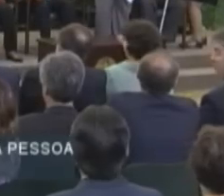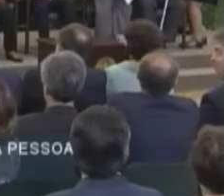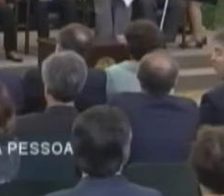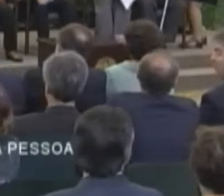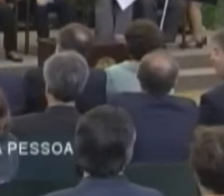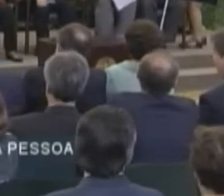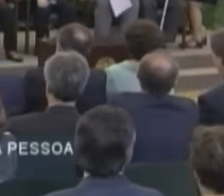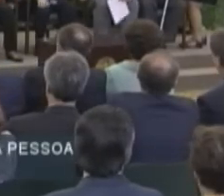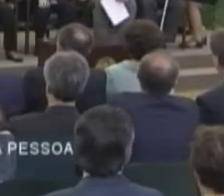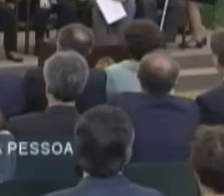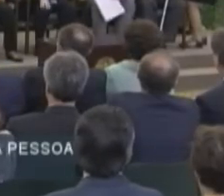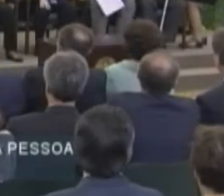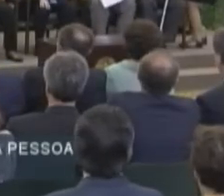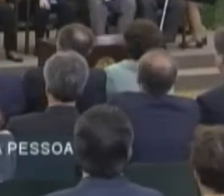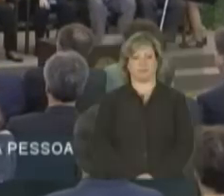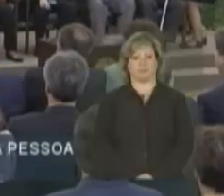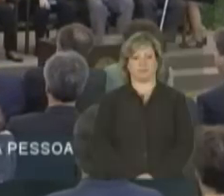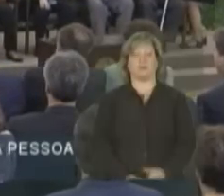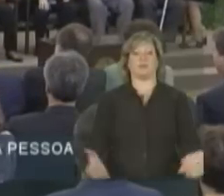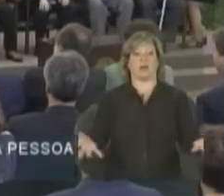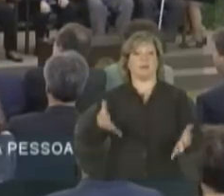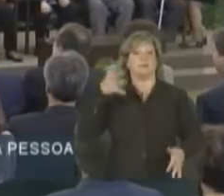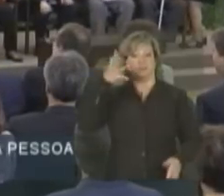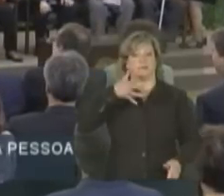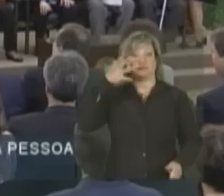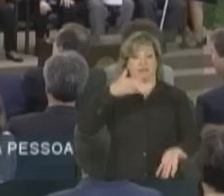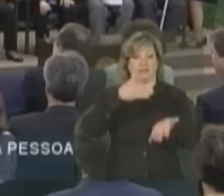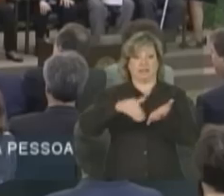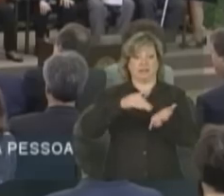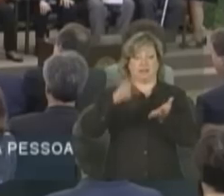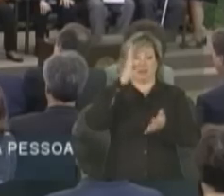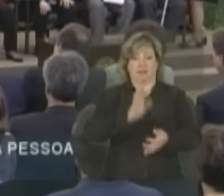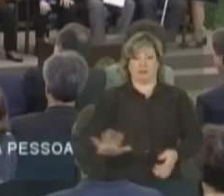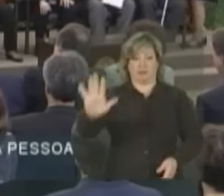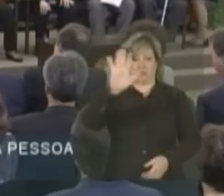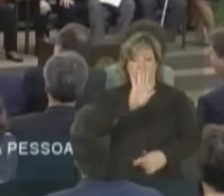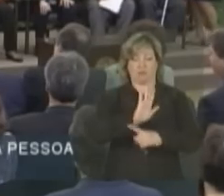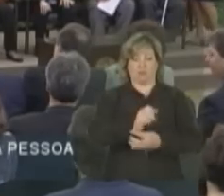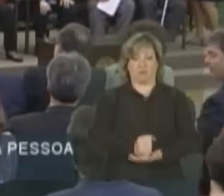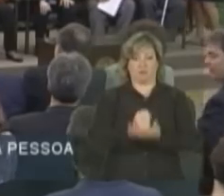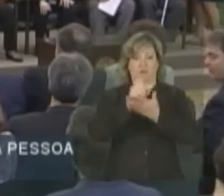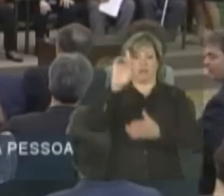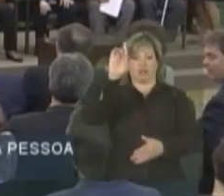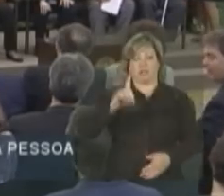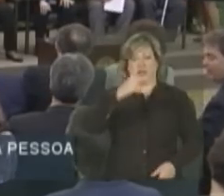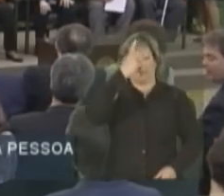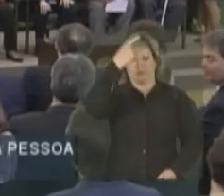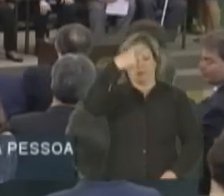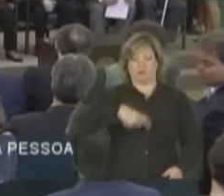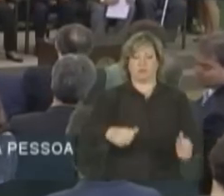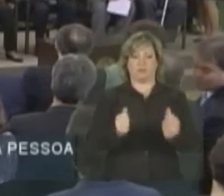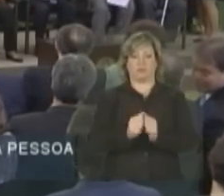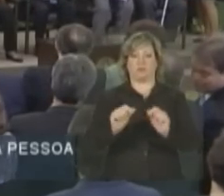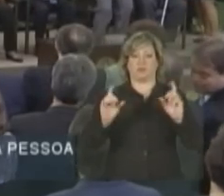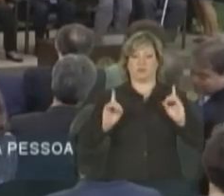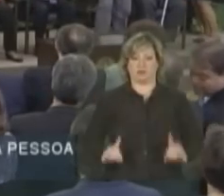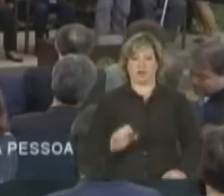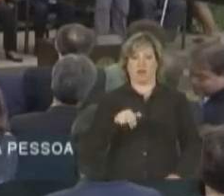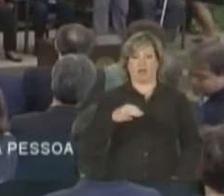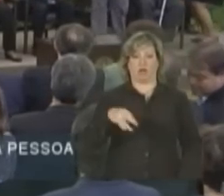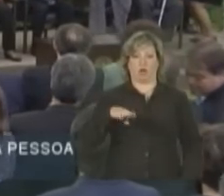Para uso da palavra, a seguir, o secretário nacional de promoção dos direitos da pessoa com deficiência, Antônio José do Nascimento